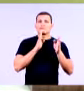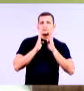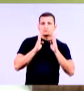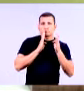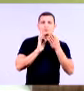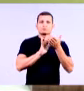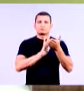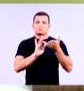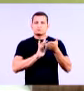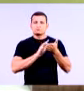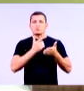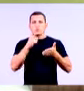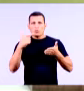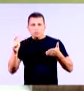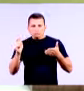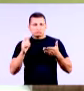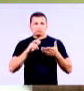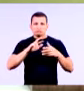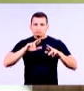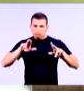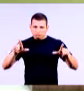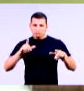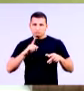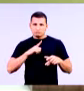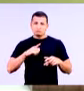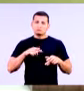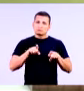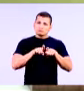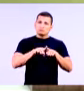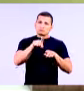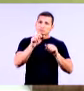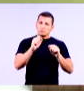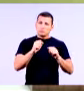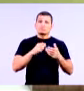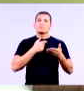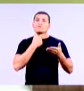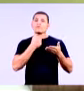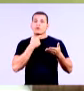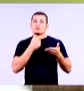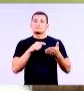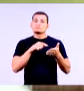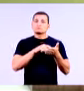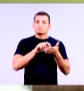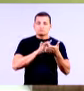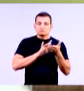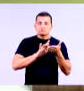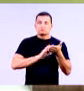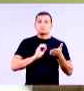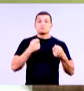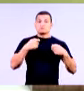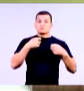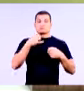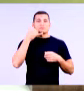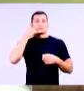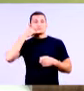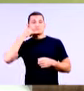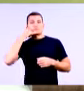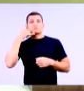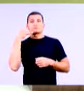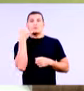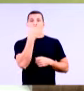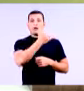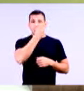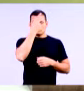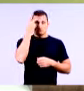outros serviços e, por fim, você pode ter a telefonia, a questão da voz, que é a questão de você, quando você precisa ligar para uma pessoa, basta